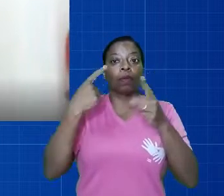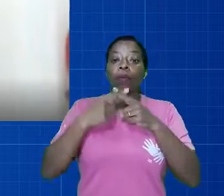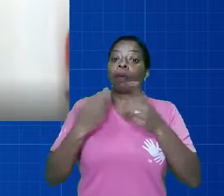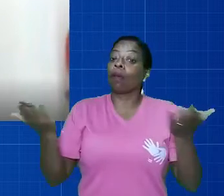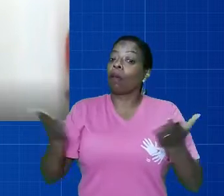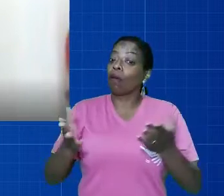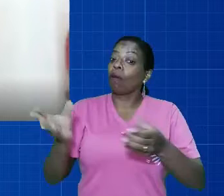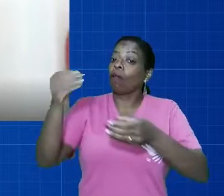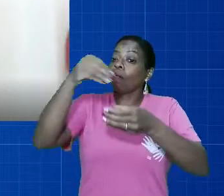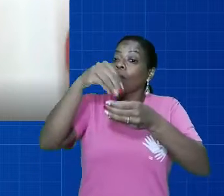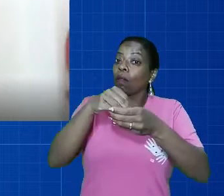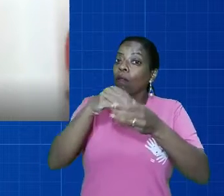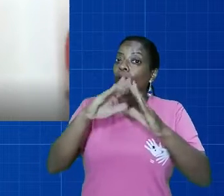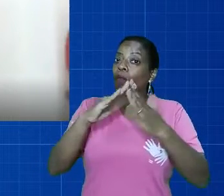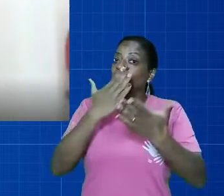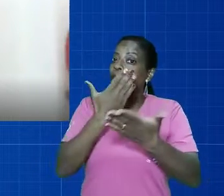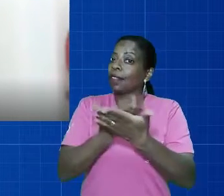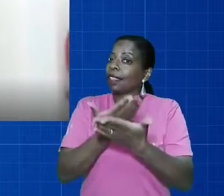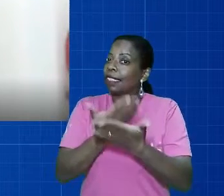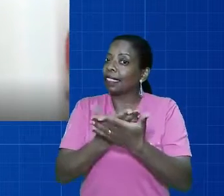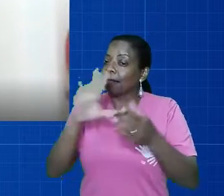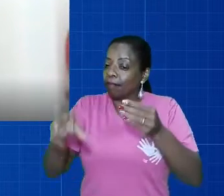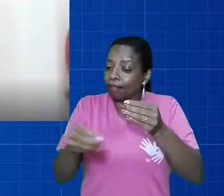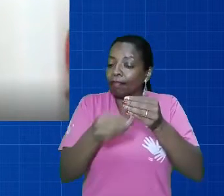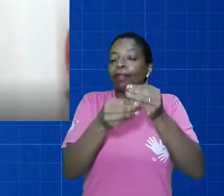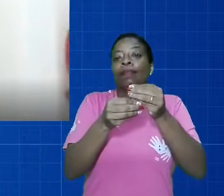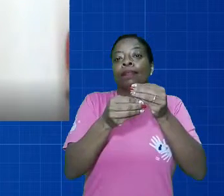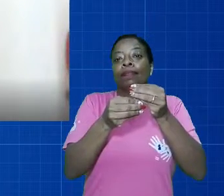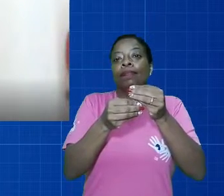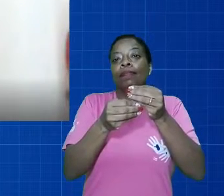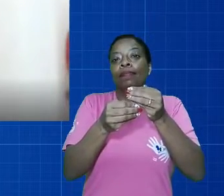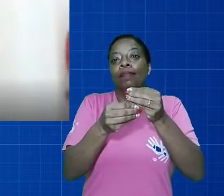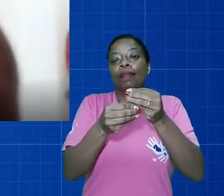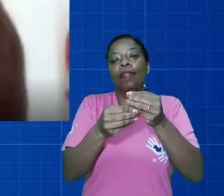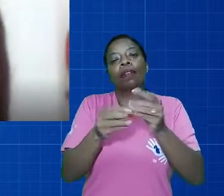discussão não é uma discussão nova, são pontos assim já